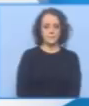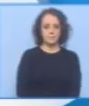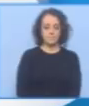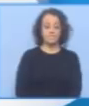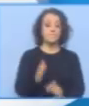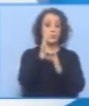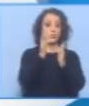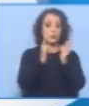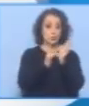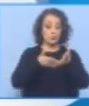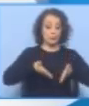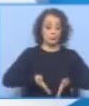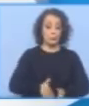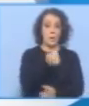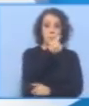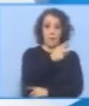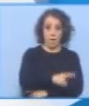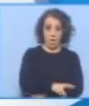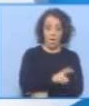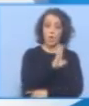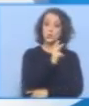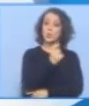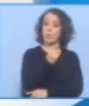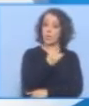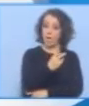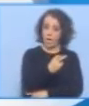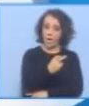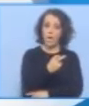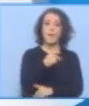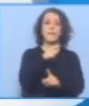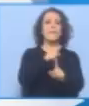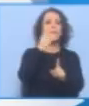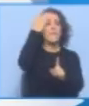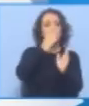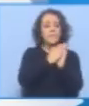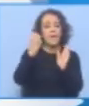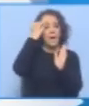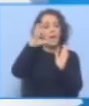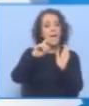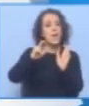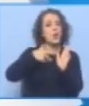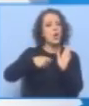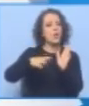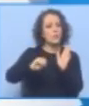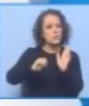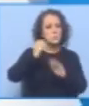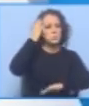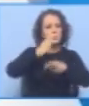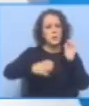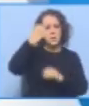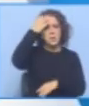Tinha Jesus nascido em Belém da Judeia, nos dias do rei Herodes, quando chegaram a Jerusalém uns magos vindos do